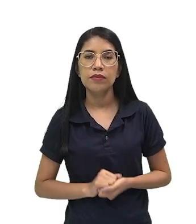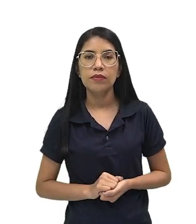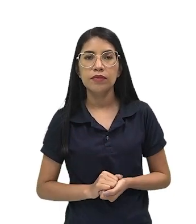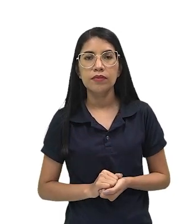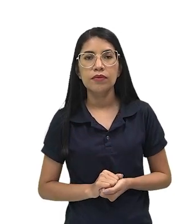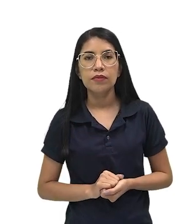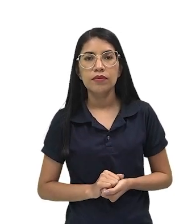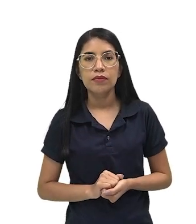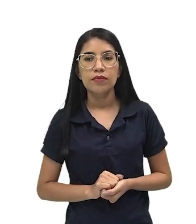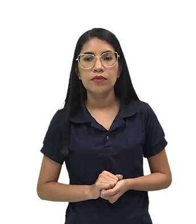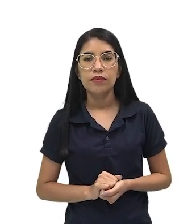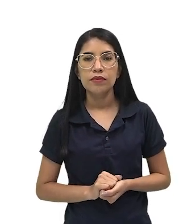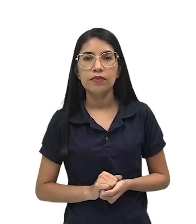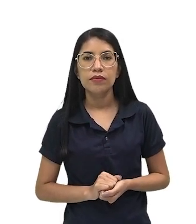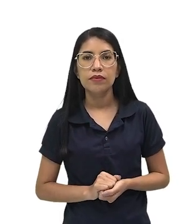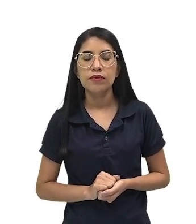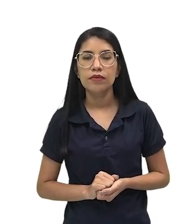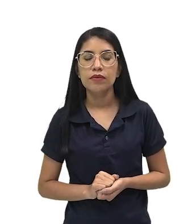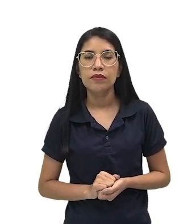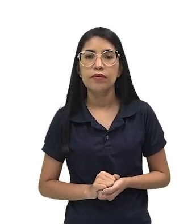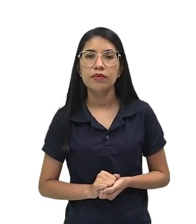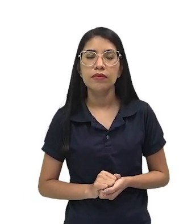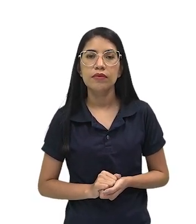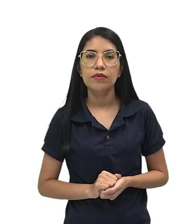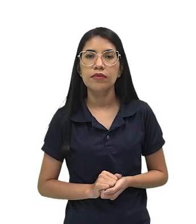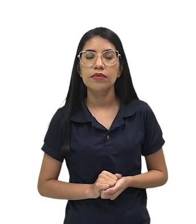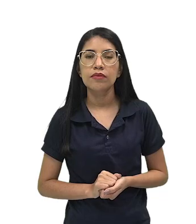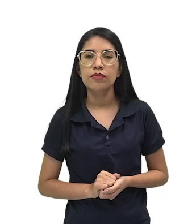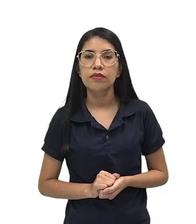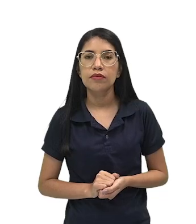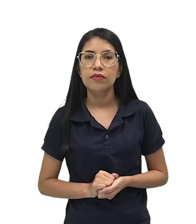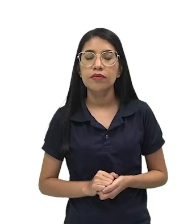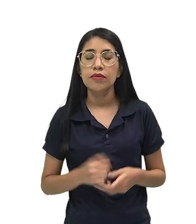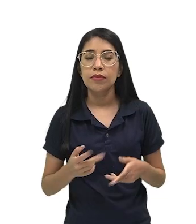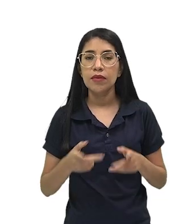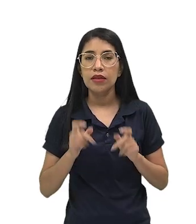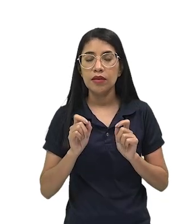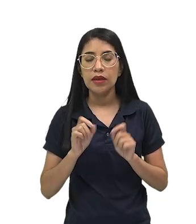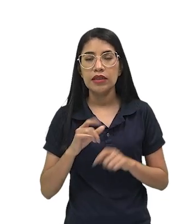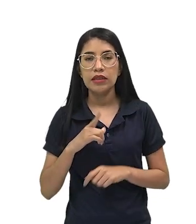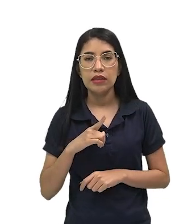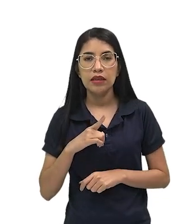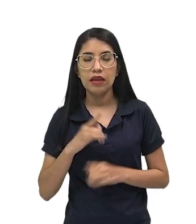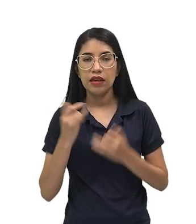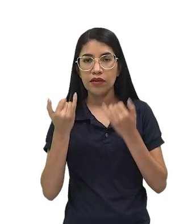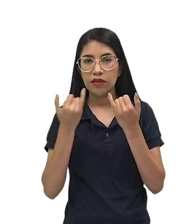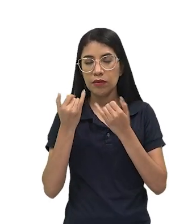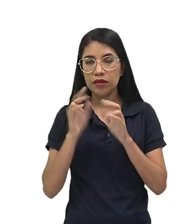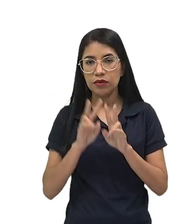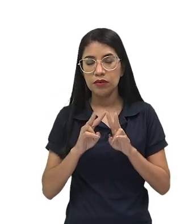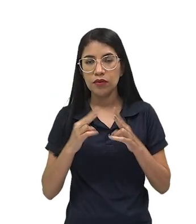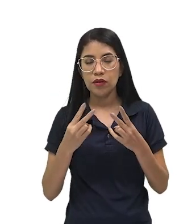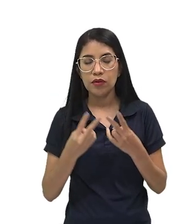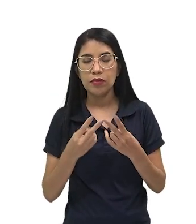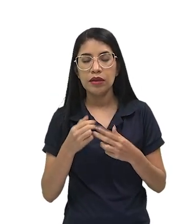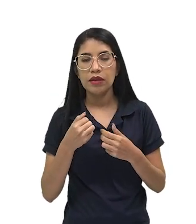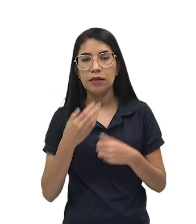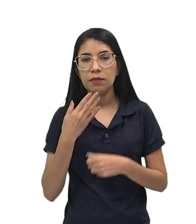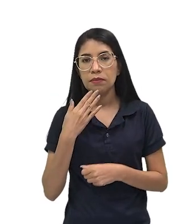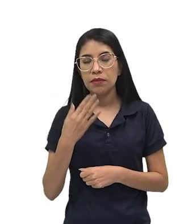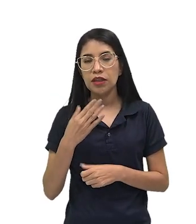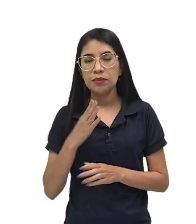deste exemplo. Então, olha, observe, dado o volume, né? Se for solicitado para